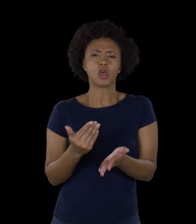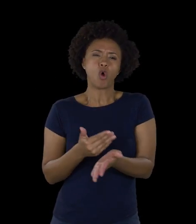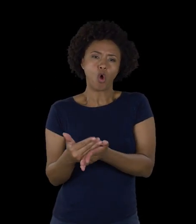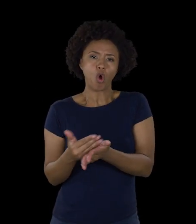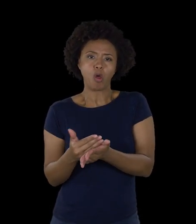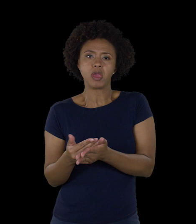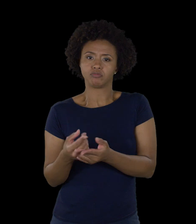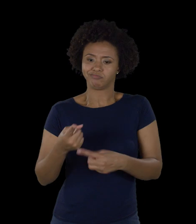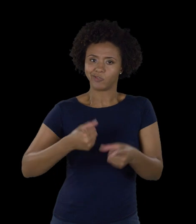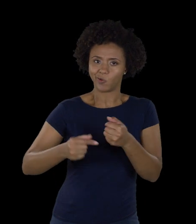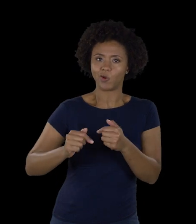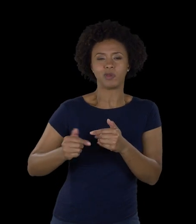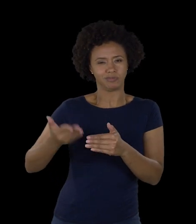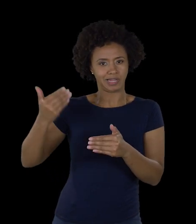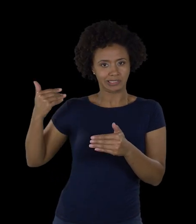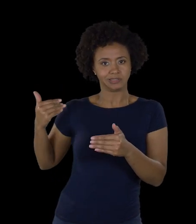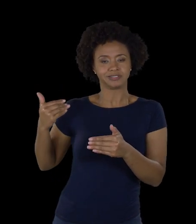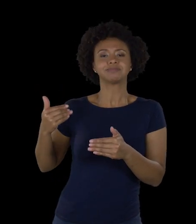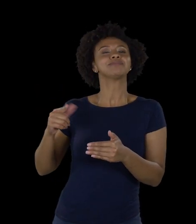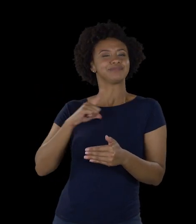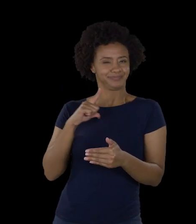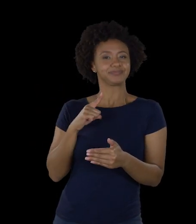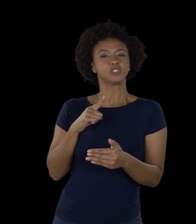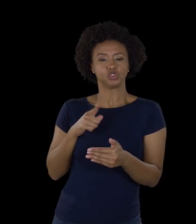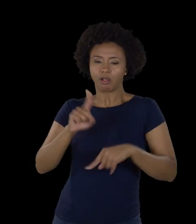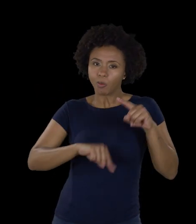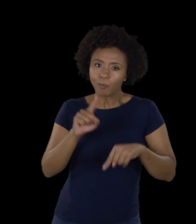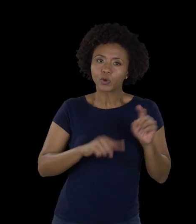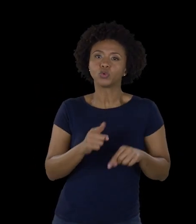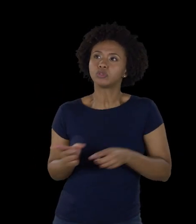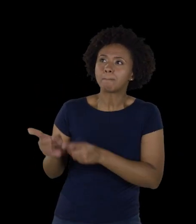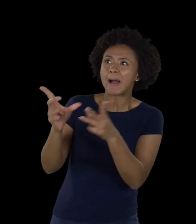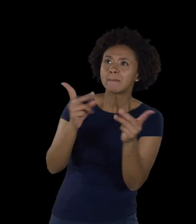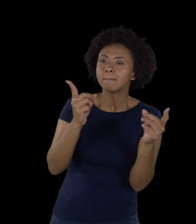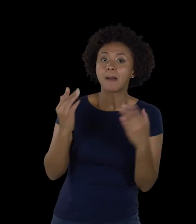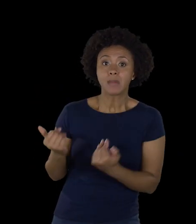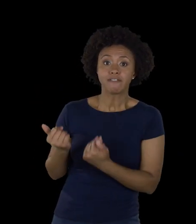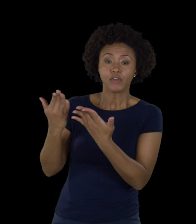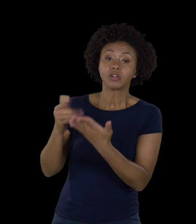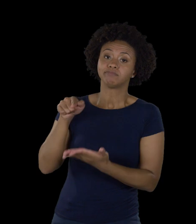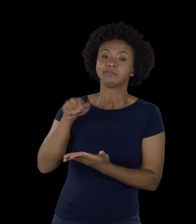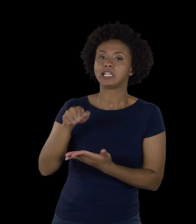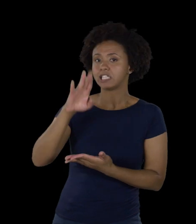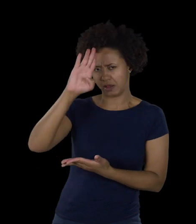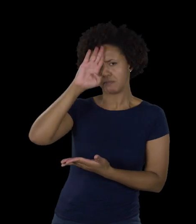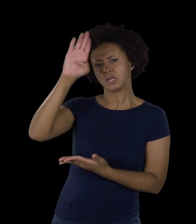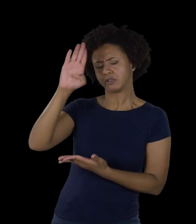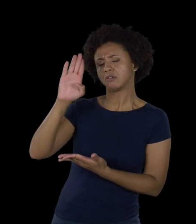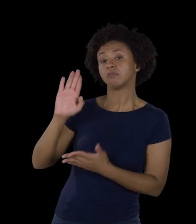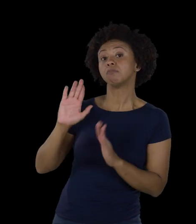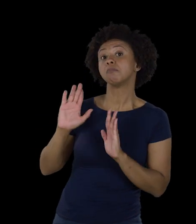econômicos do Brasil, como vimos, a exportação de determinados produtos foi o principal mote,